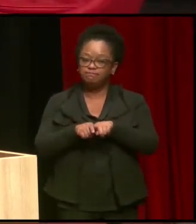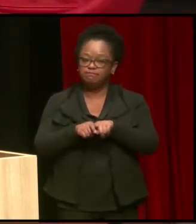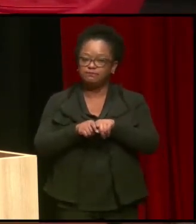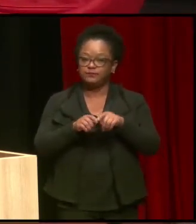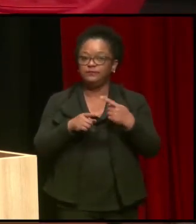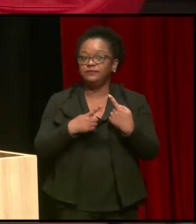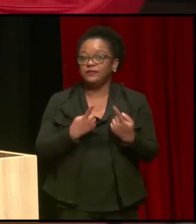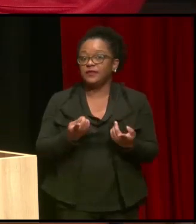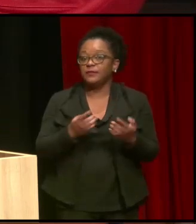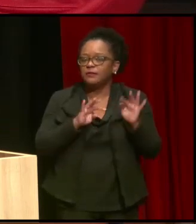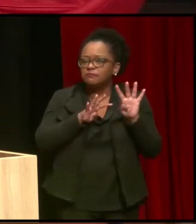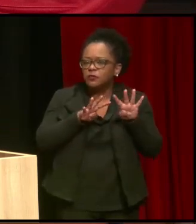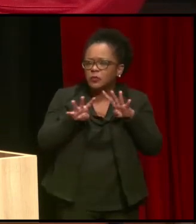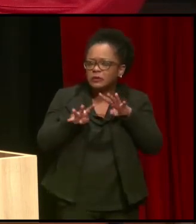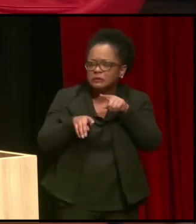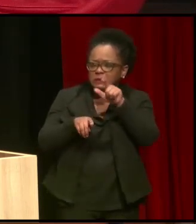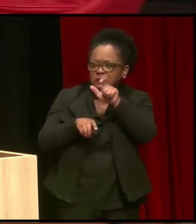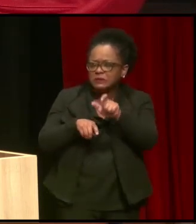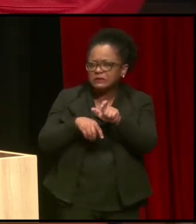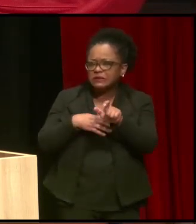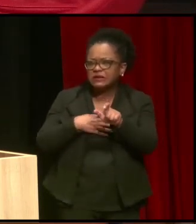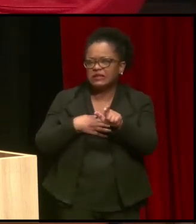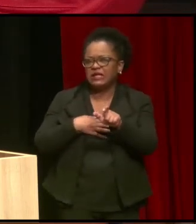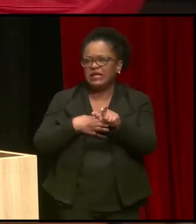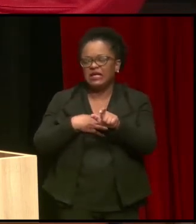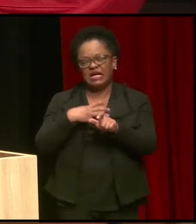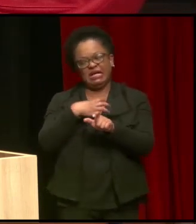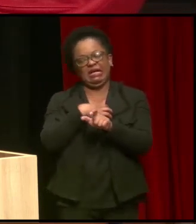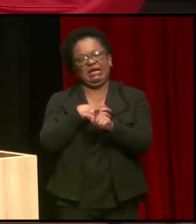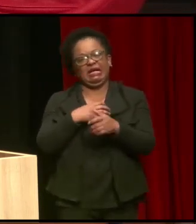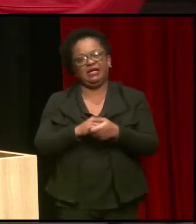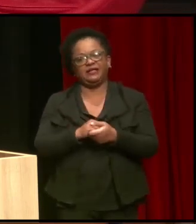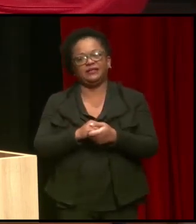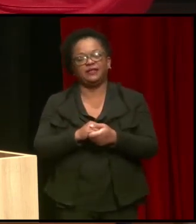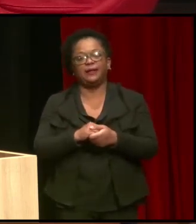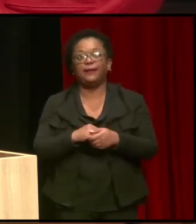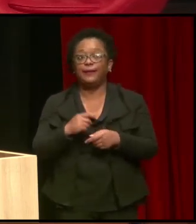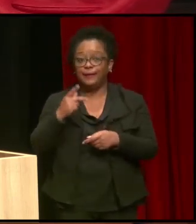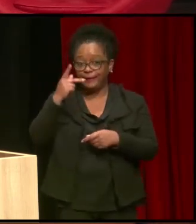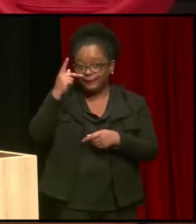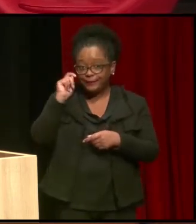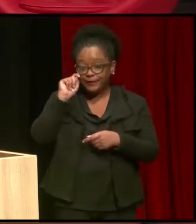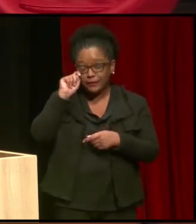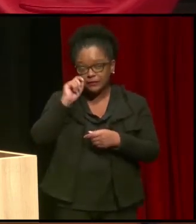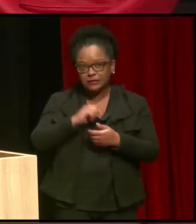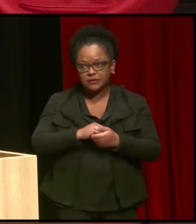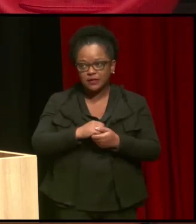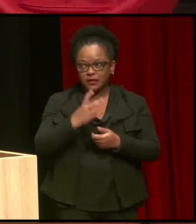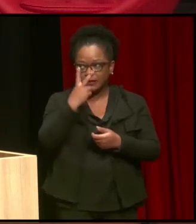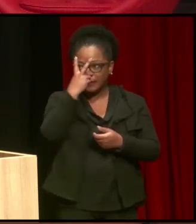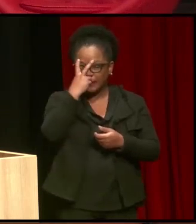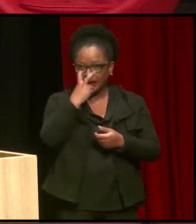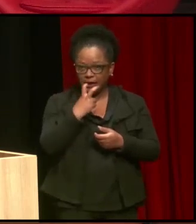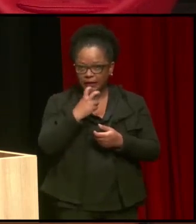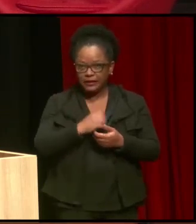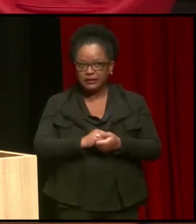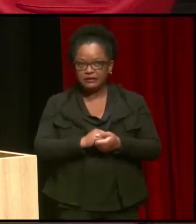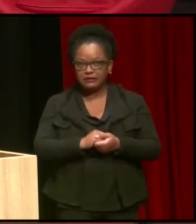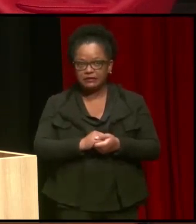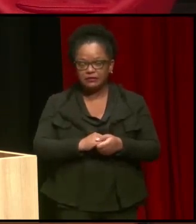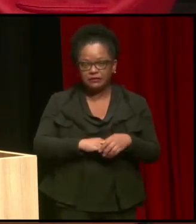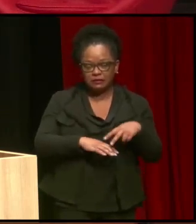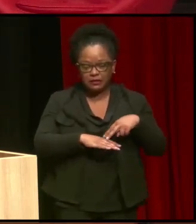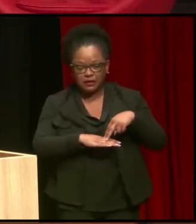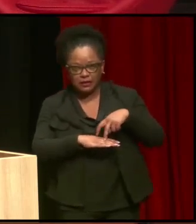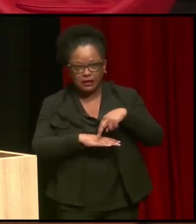que não quer, o cérebro não controla. Aí uma pessoa dessa entra na igreja, gente, sério, o cara entra todo assim, o que